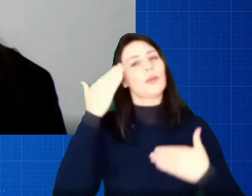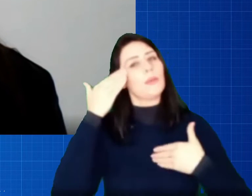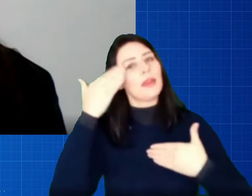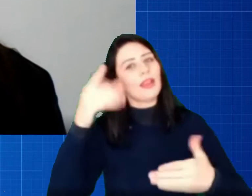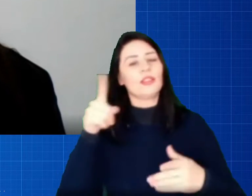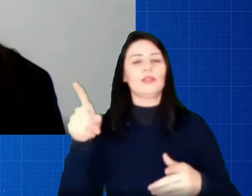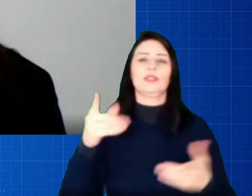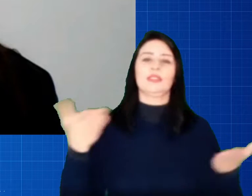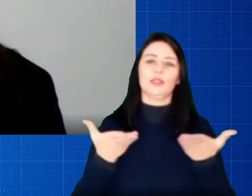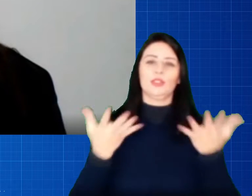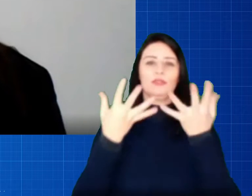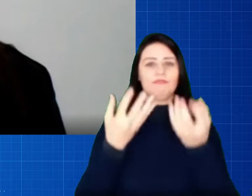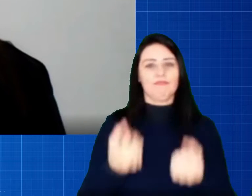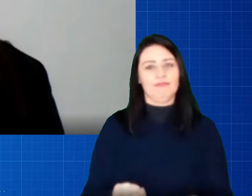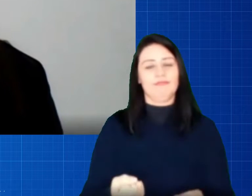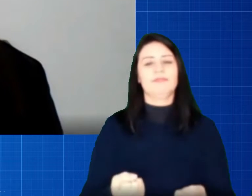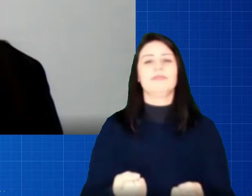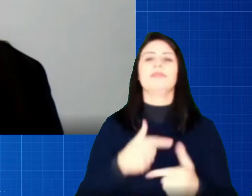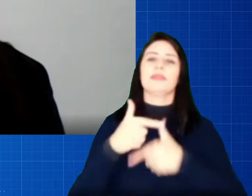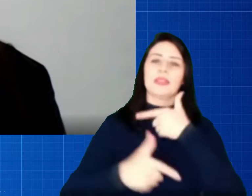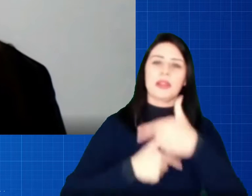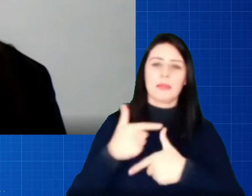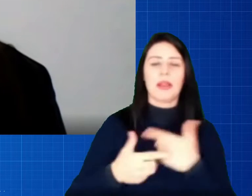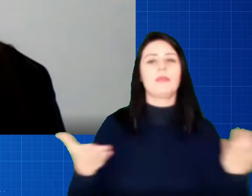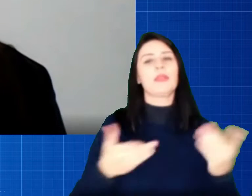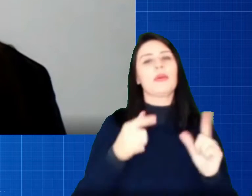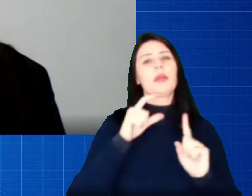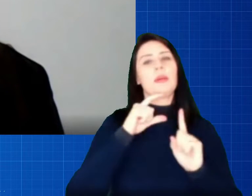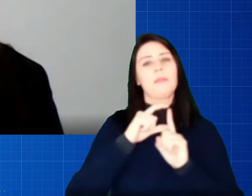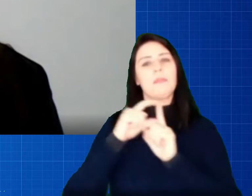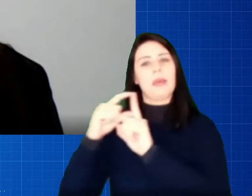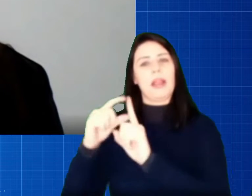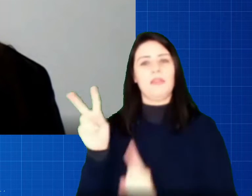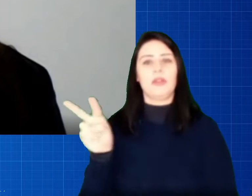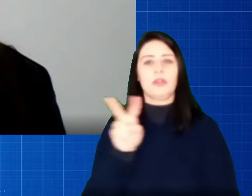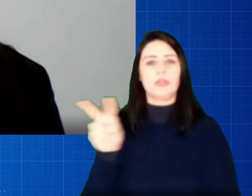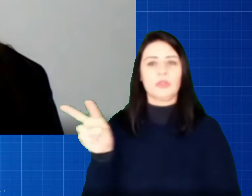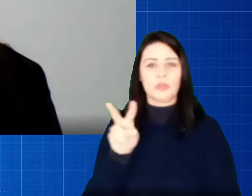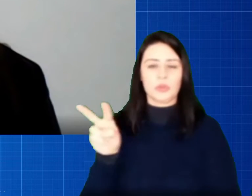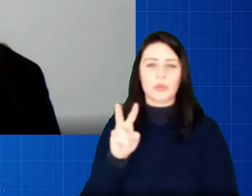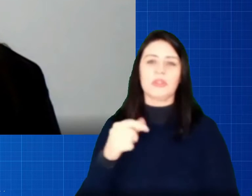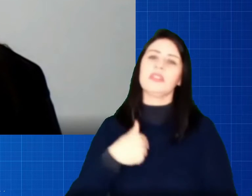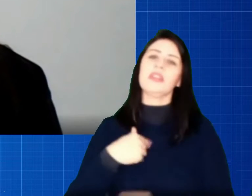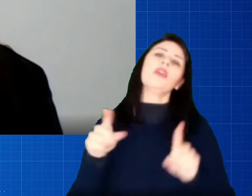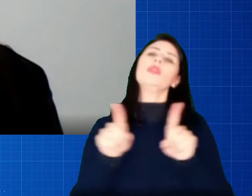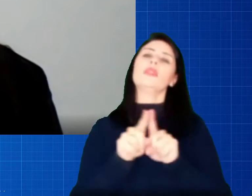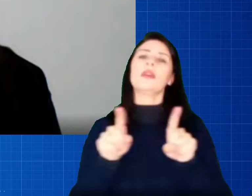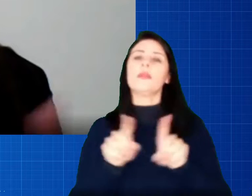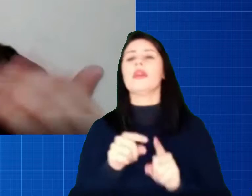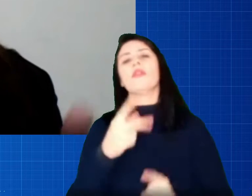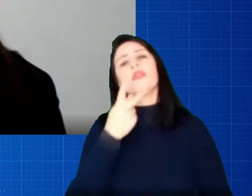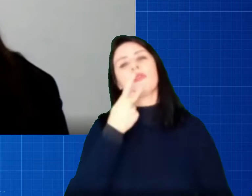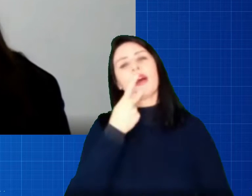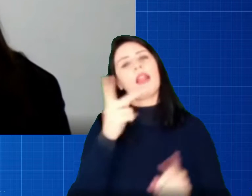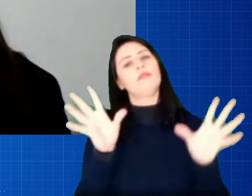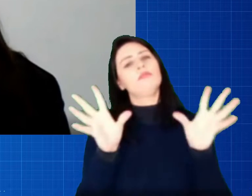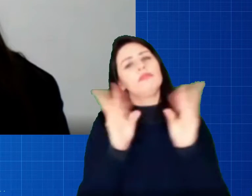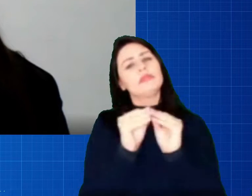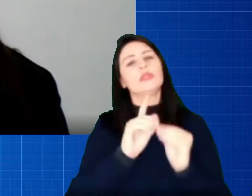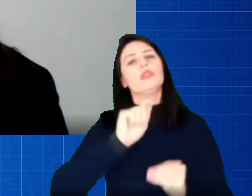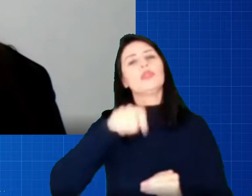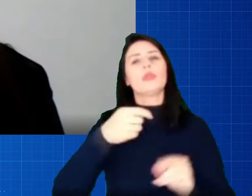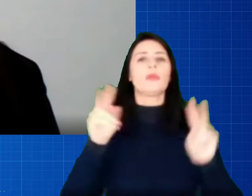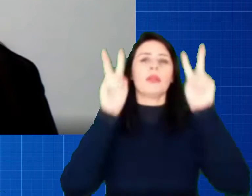participação de vocês nesse momento. Então, agora eu vou passar a palavra, né, para as nossas duas convidadas, a Tili e a Cleo, e eu também farei uma breve